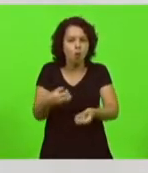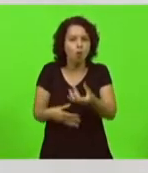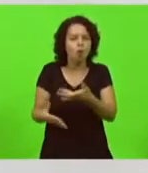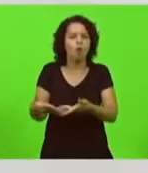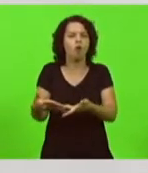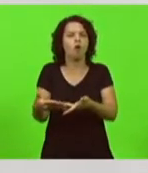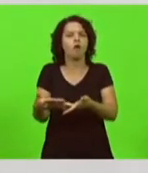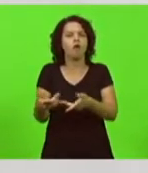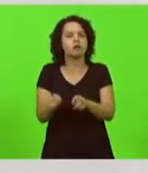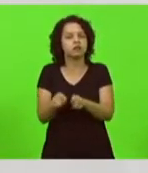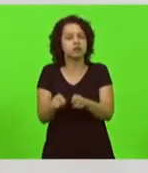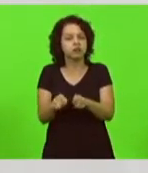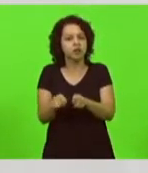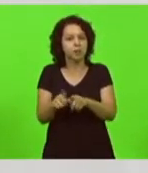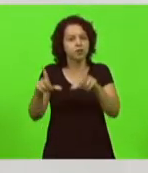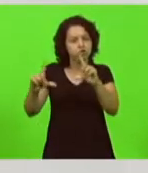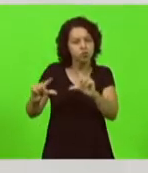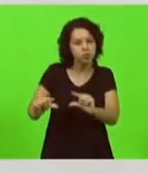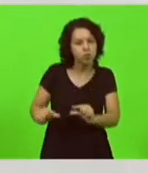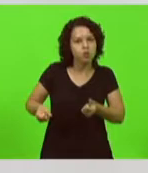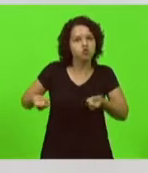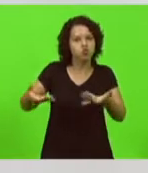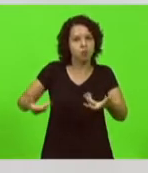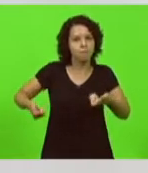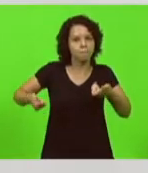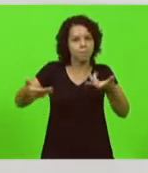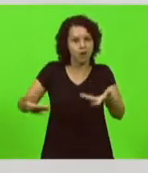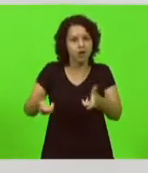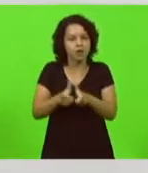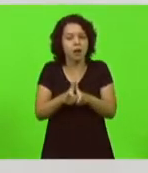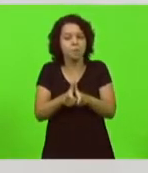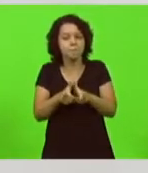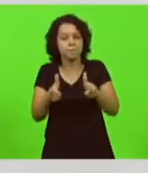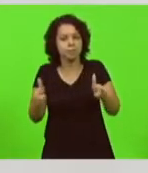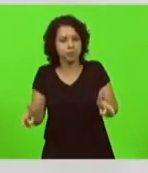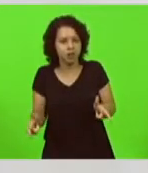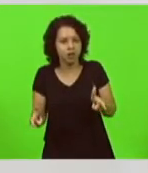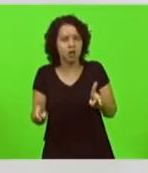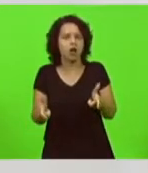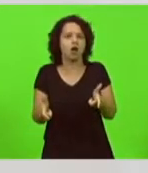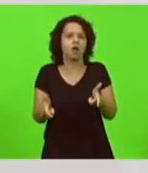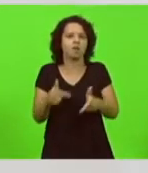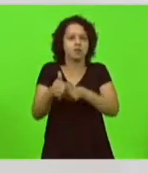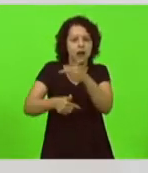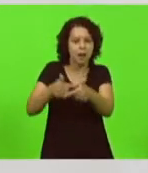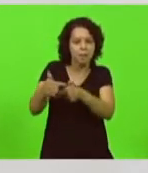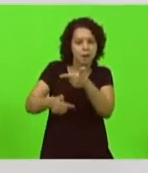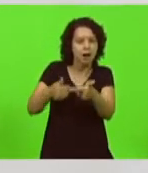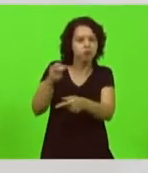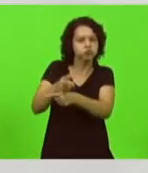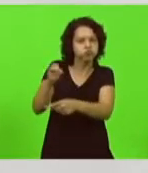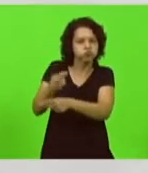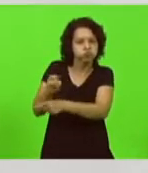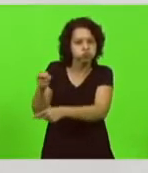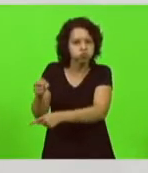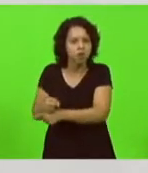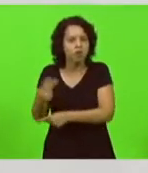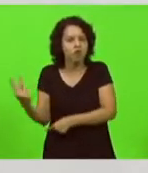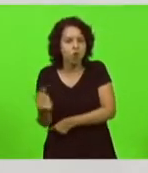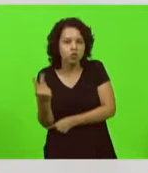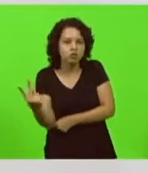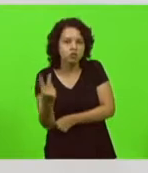superávit, diminuímos despesas, ampliamos oferta de serviços, valorizamos